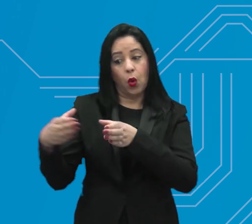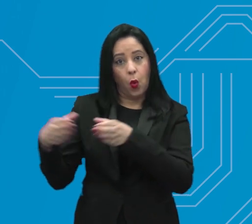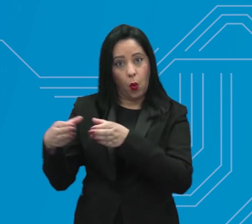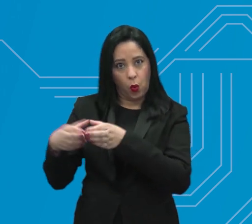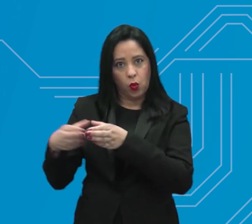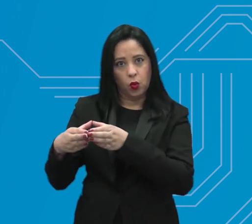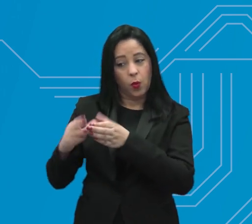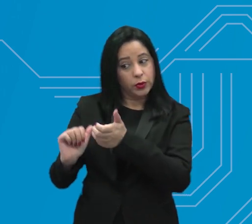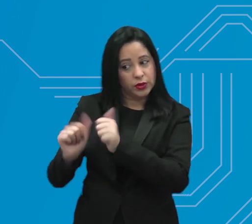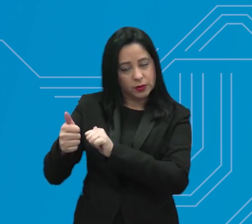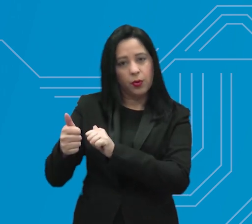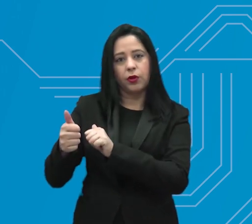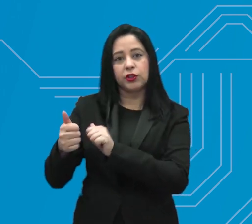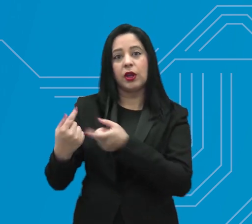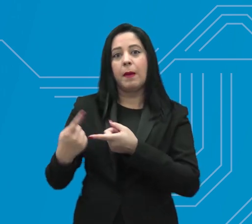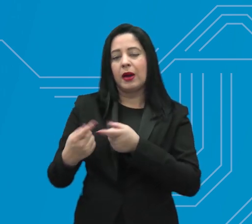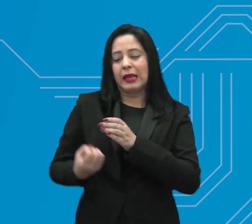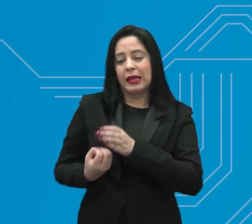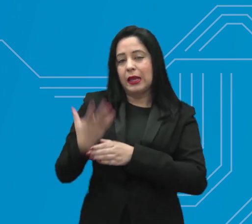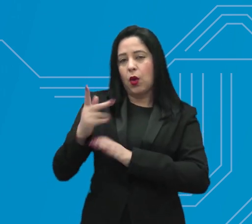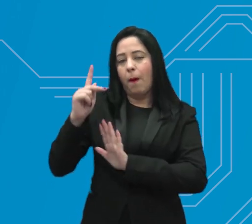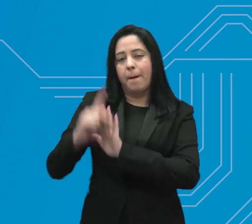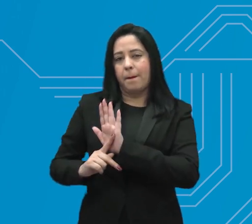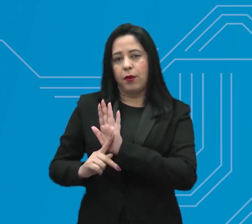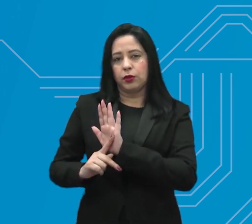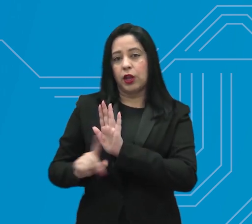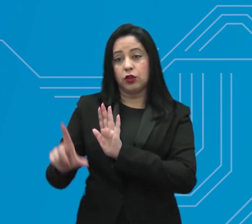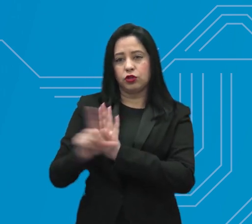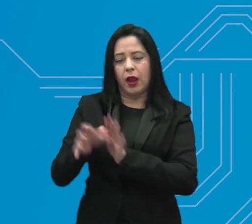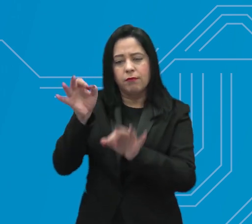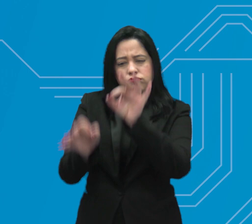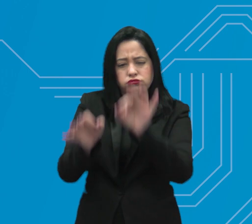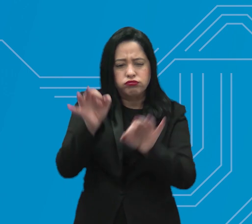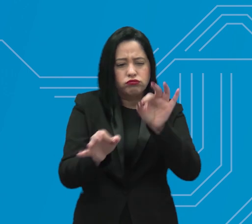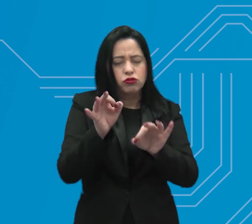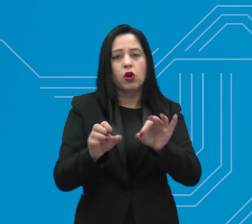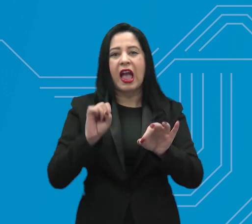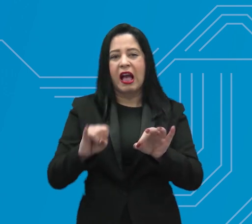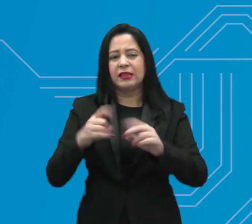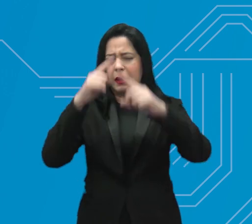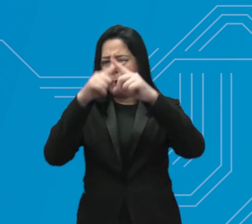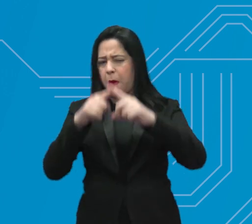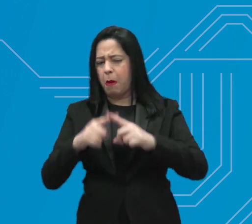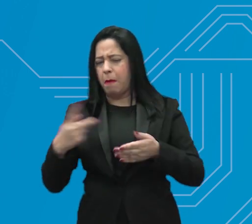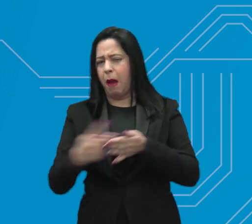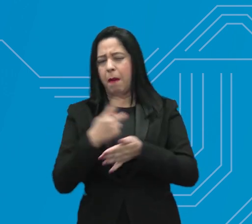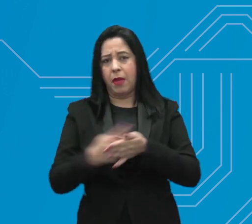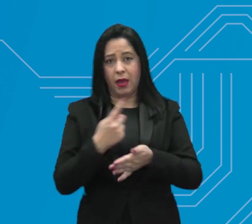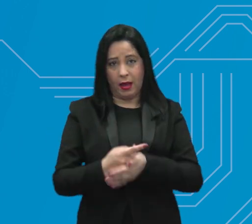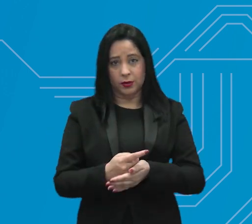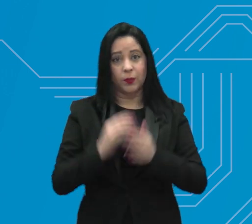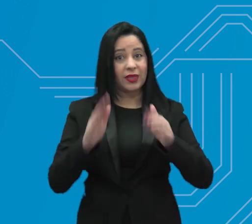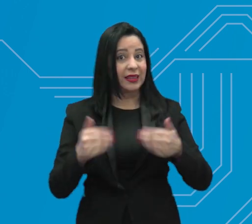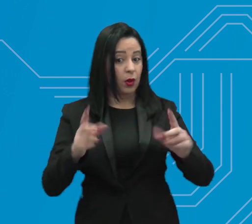regional, realizada pela Junta Desportiva, criada a partir de um projeto de lei para julgar infrações cometidas nos campeonatos